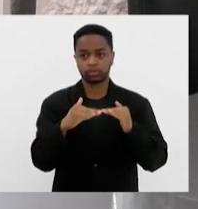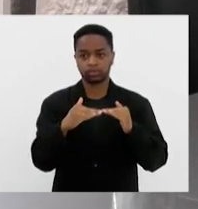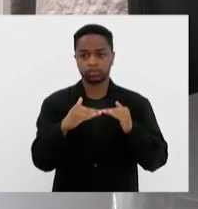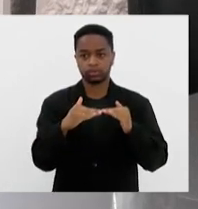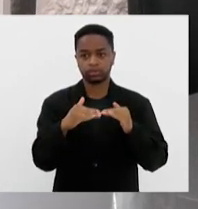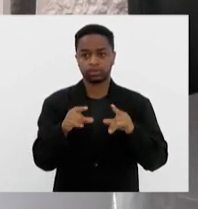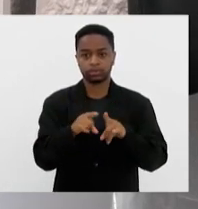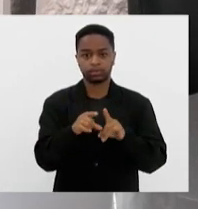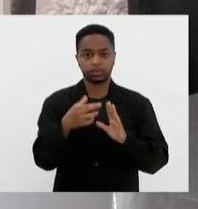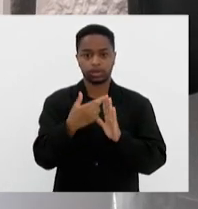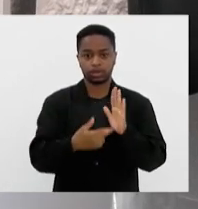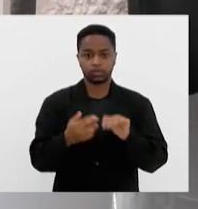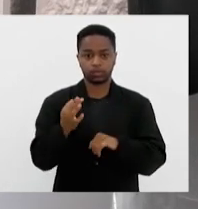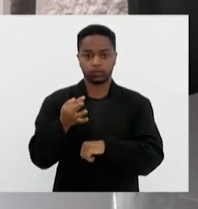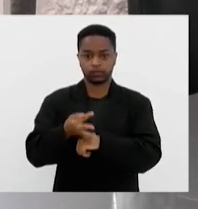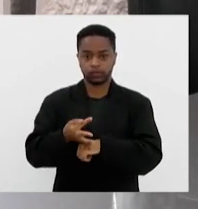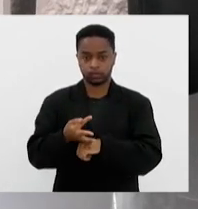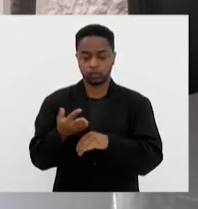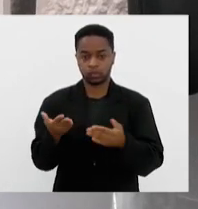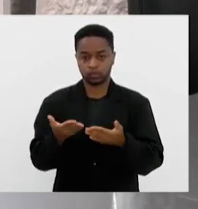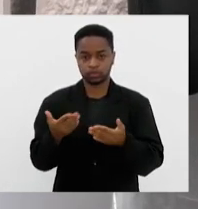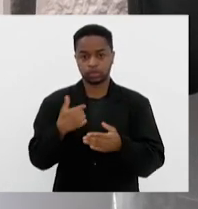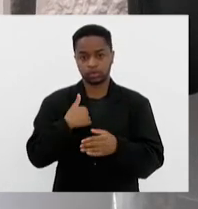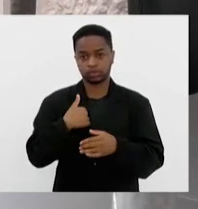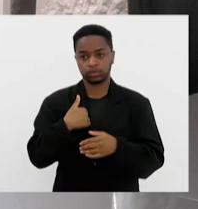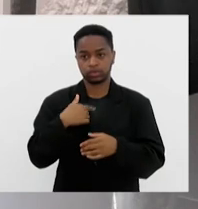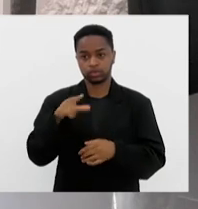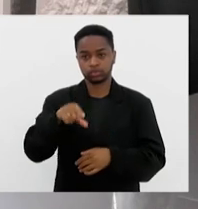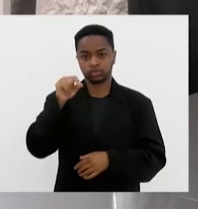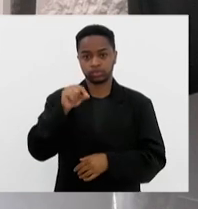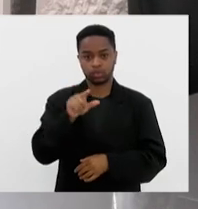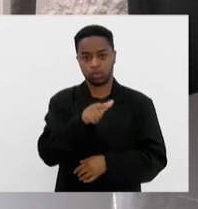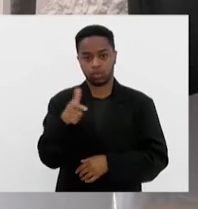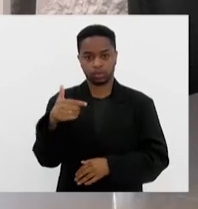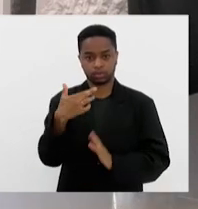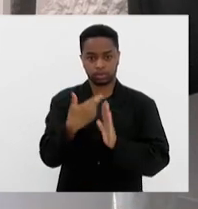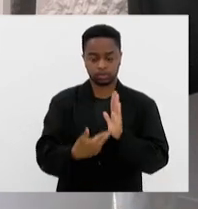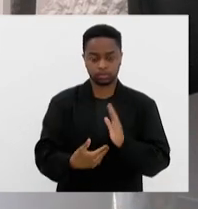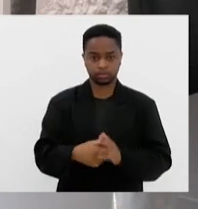e o relator não está presente. Eu estou me designando o novo relator, deputado Mink.